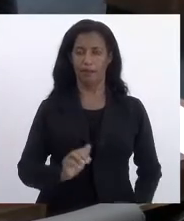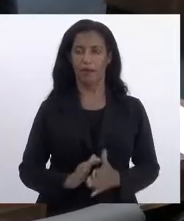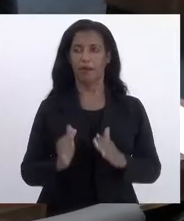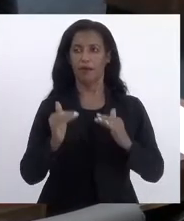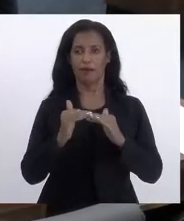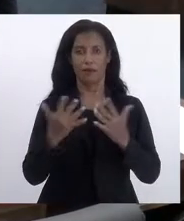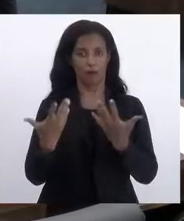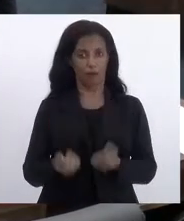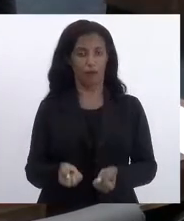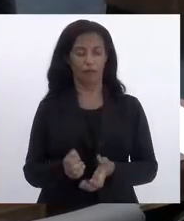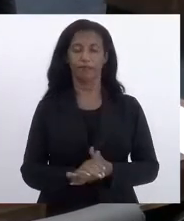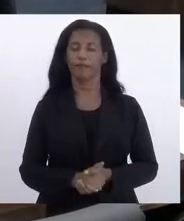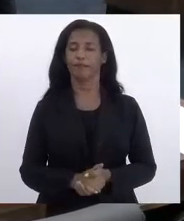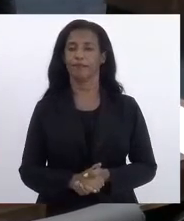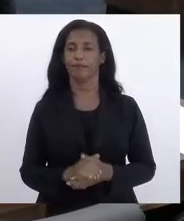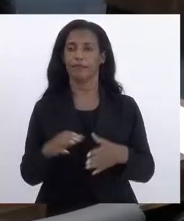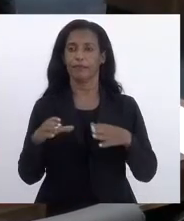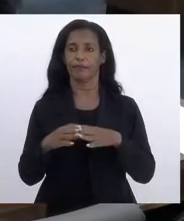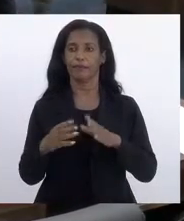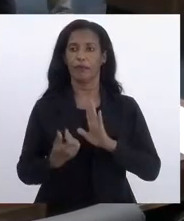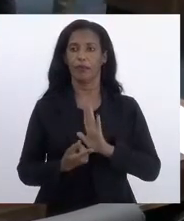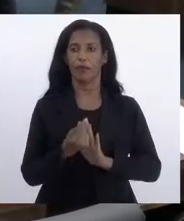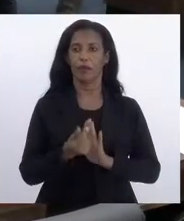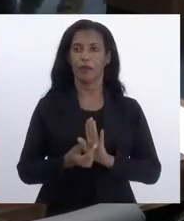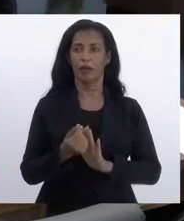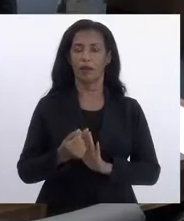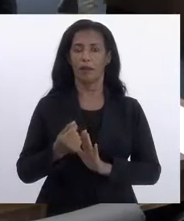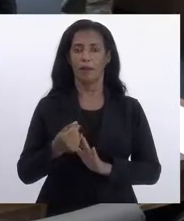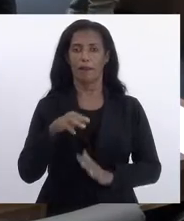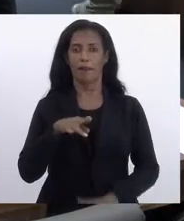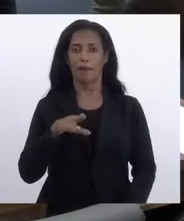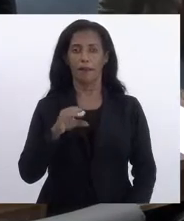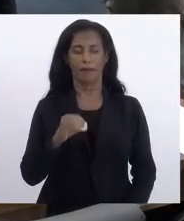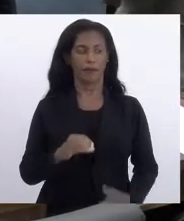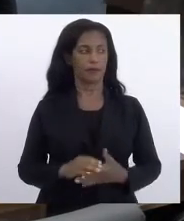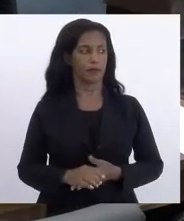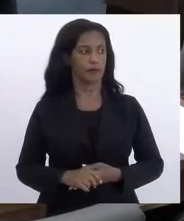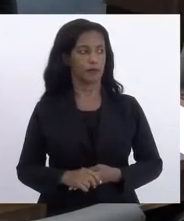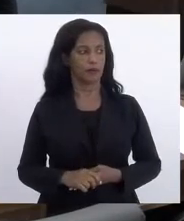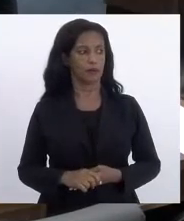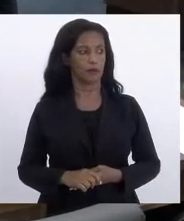Favorável, presidente. Pela Comissão de Orçamento, deputado Márcio Canella.